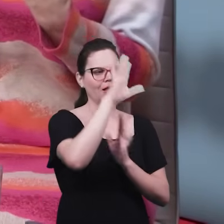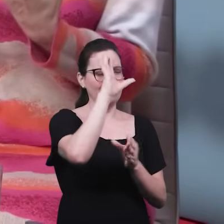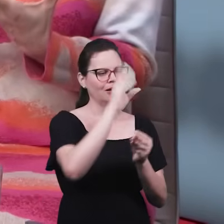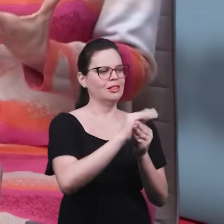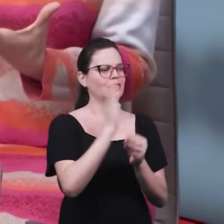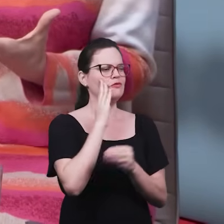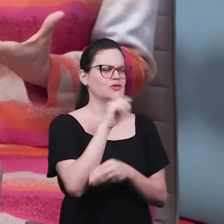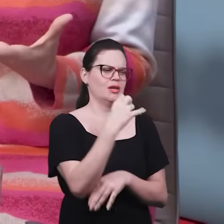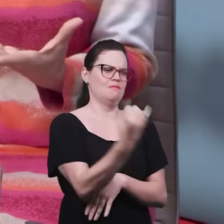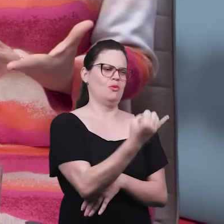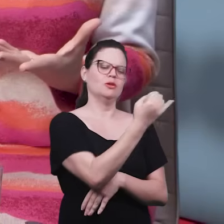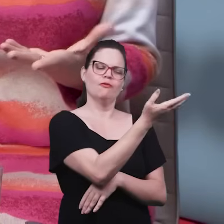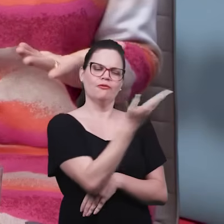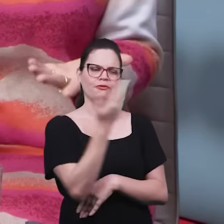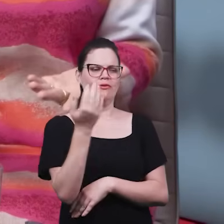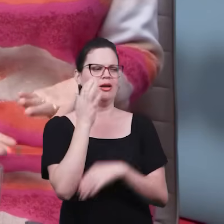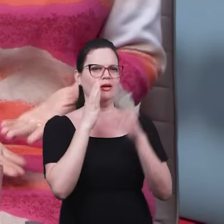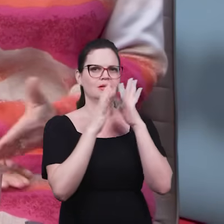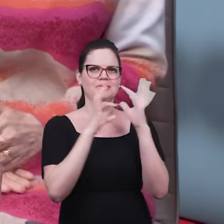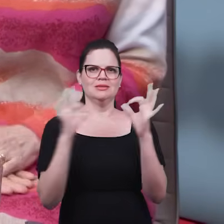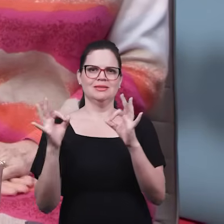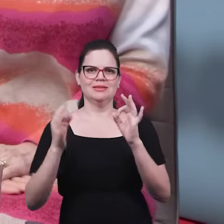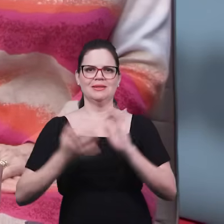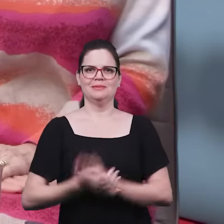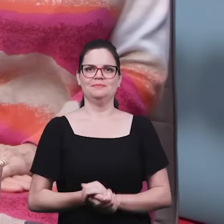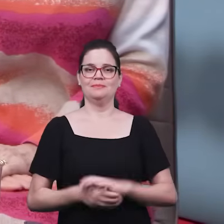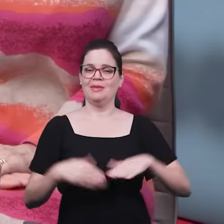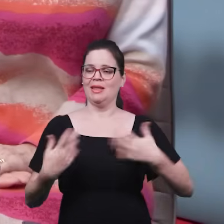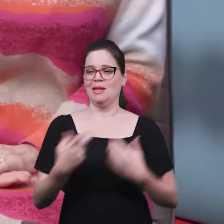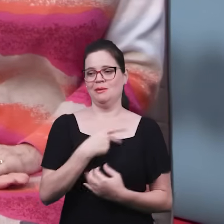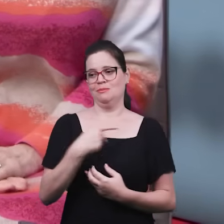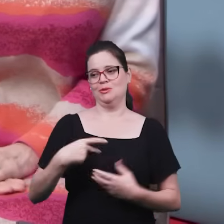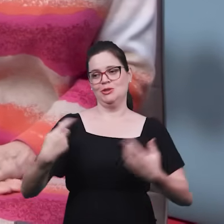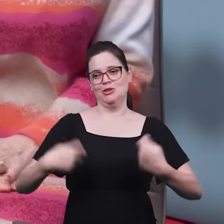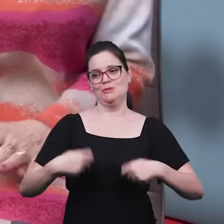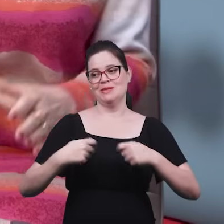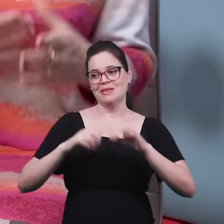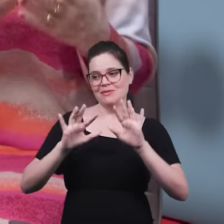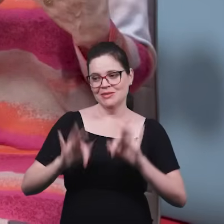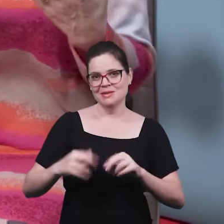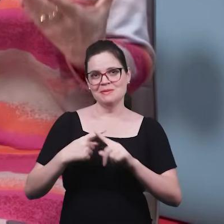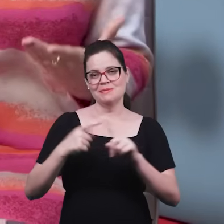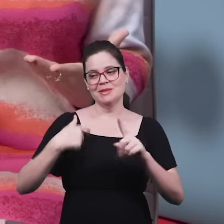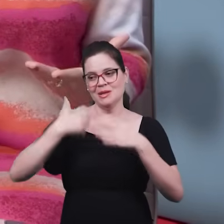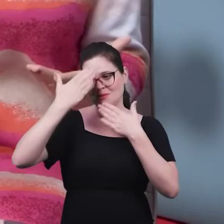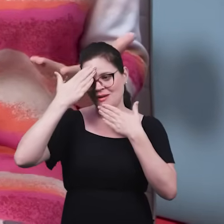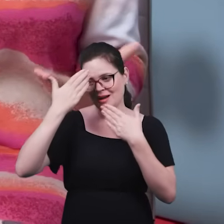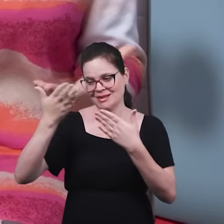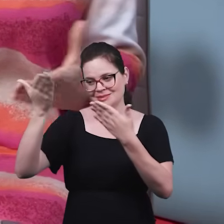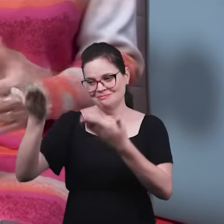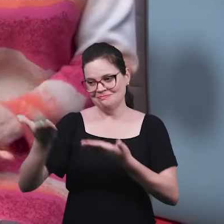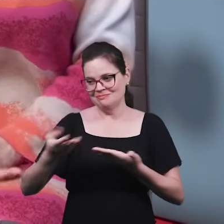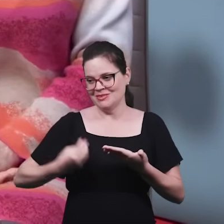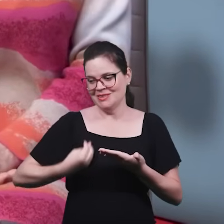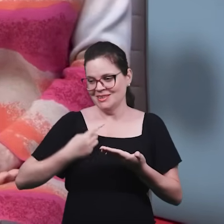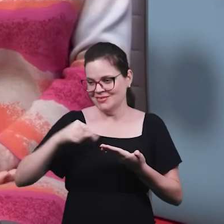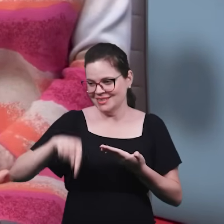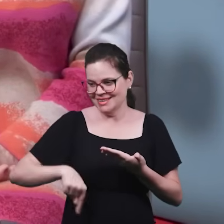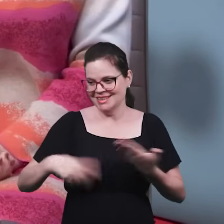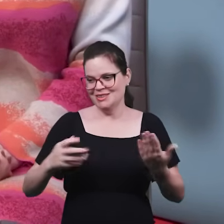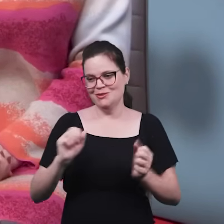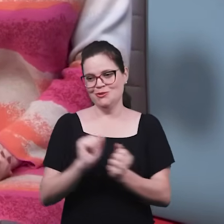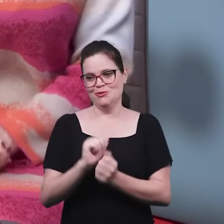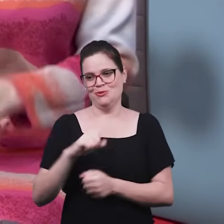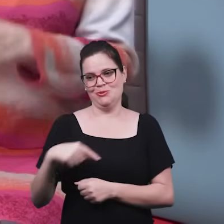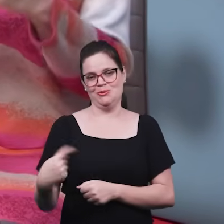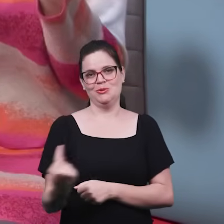algo muito bom para ela. Pastor, nós precisamos ir finalizando. Agradecemos muitíssimo da sua disponibilidade de